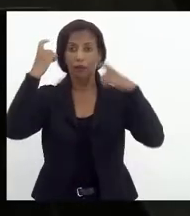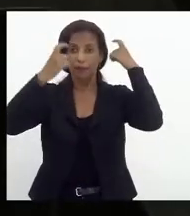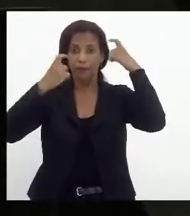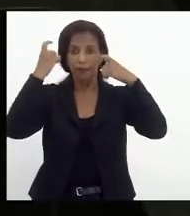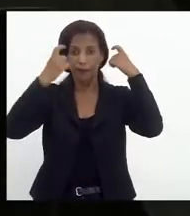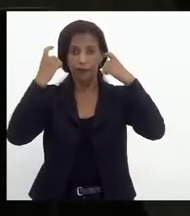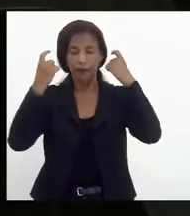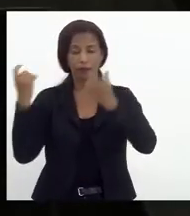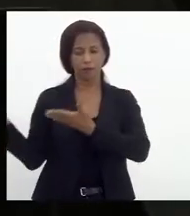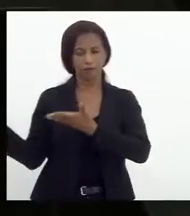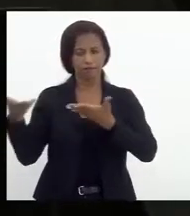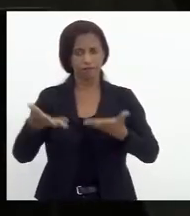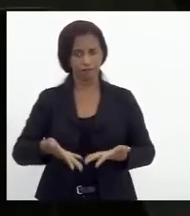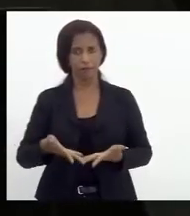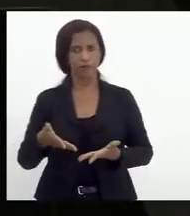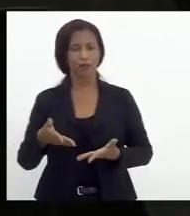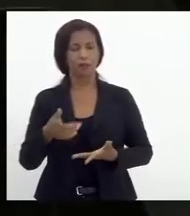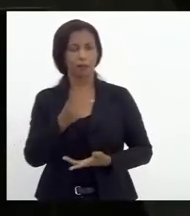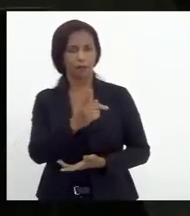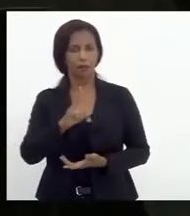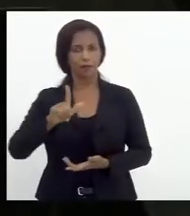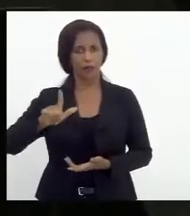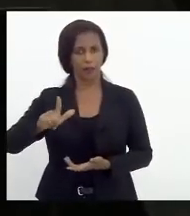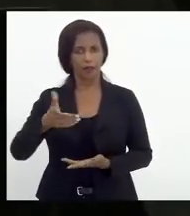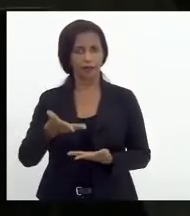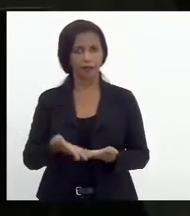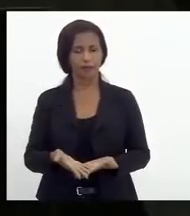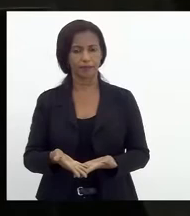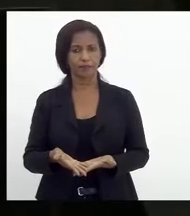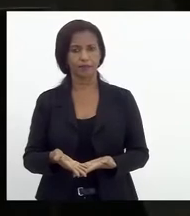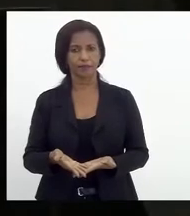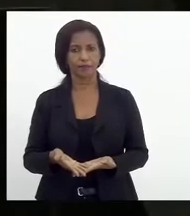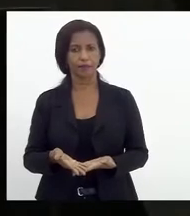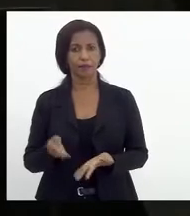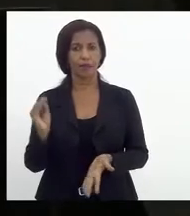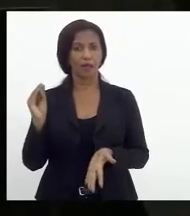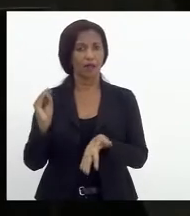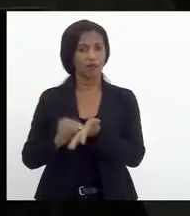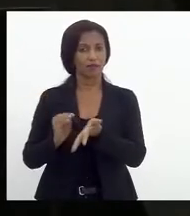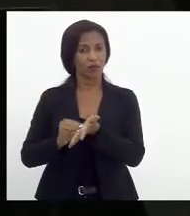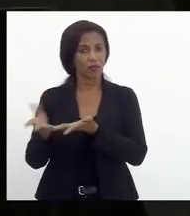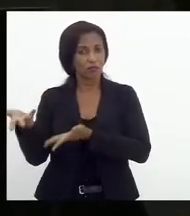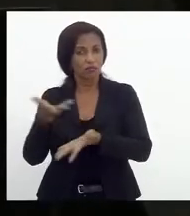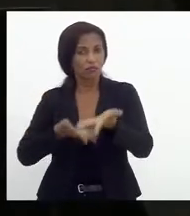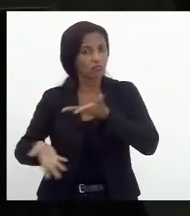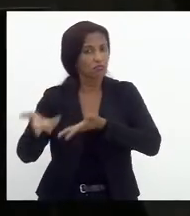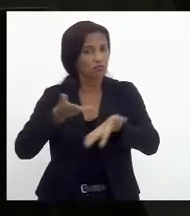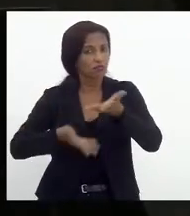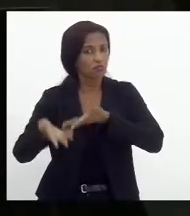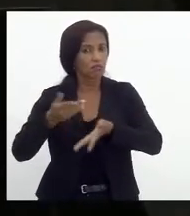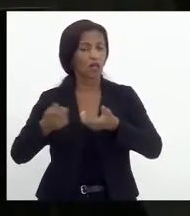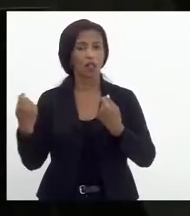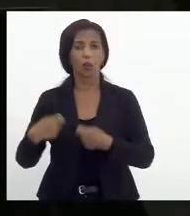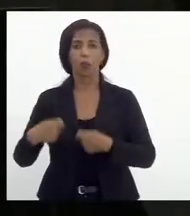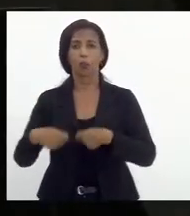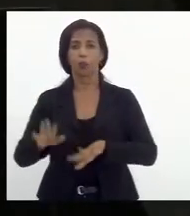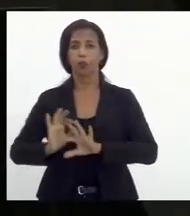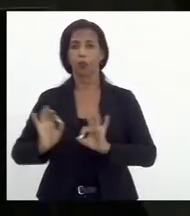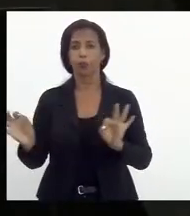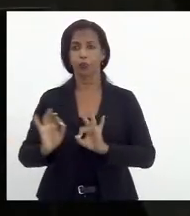preocupação trazida por esse projeto é que o descompartilhamento não seja